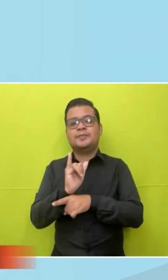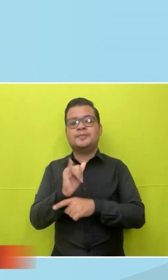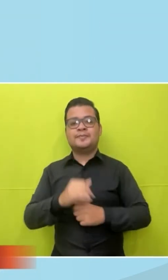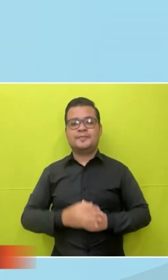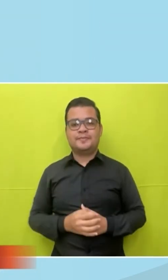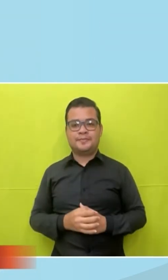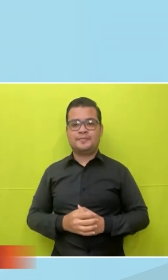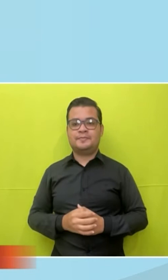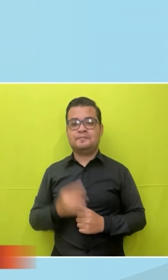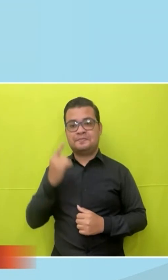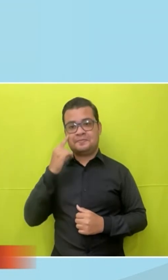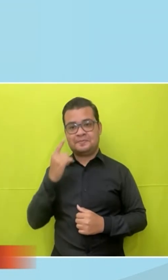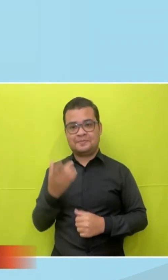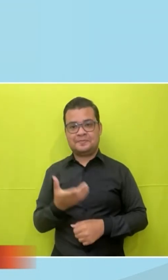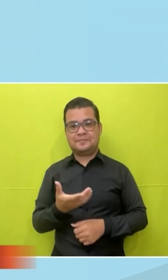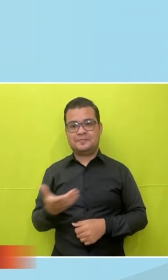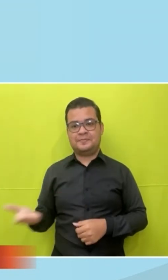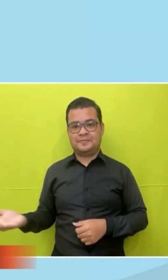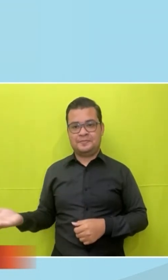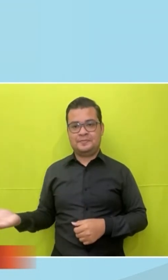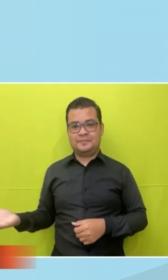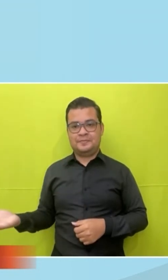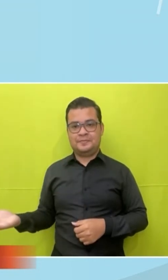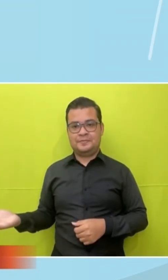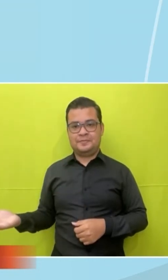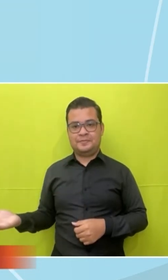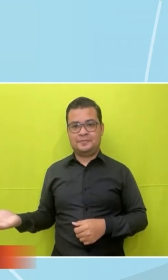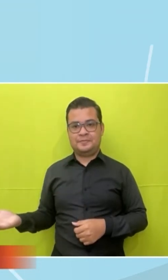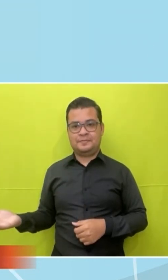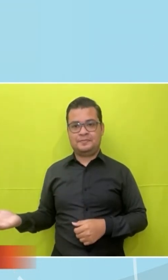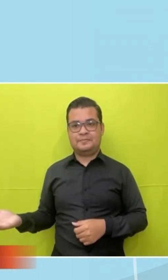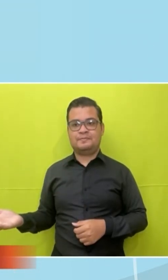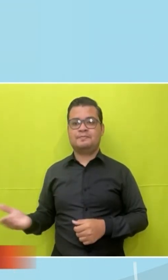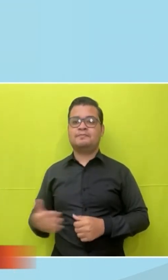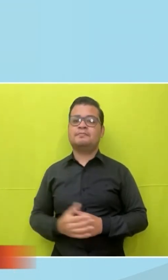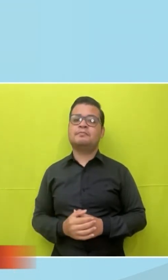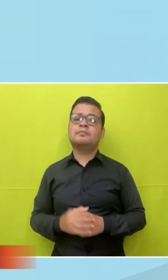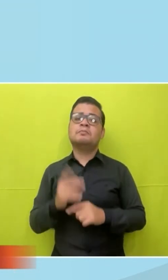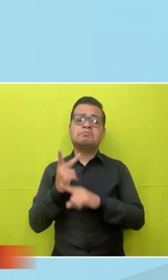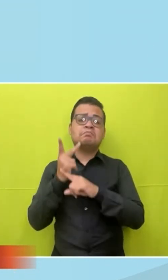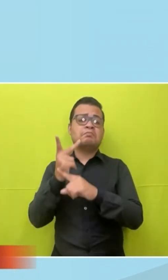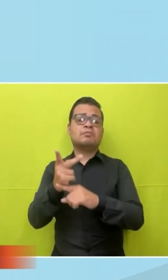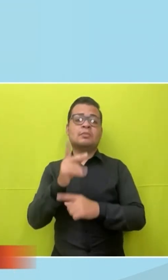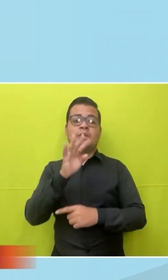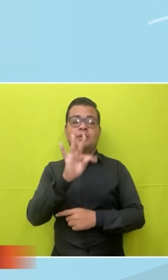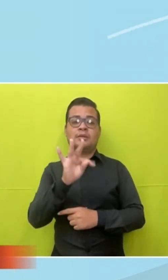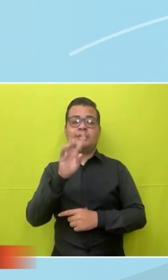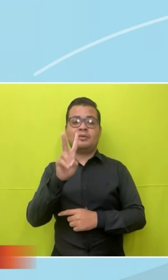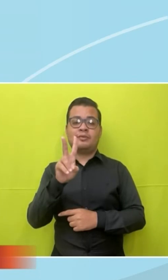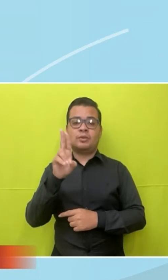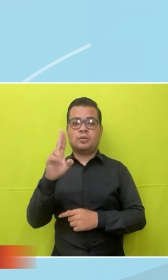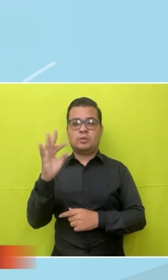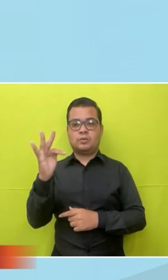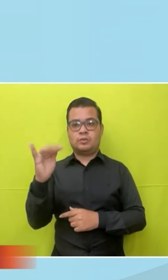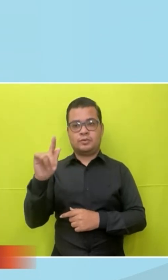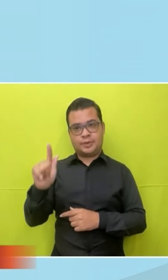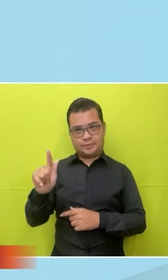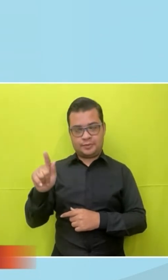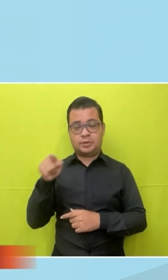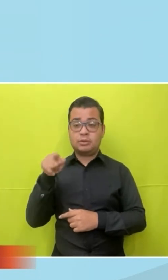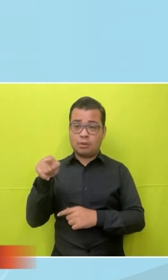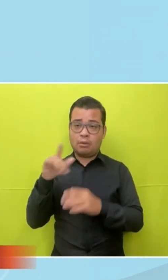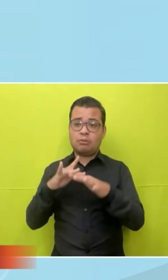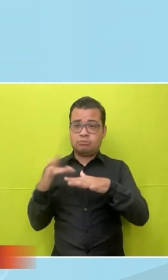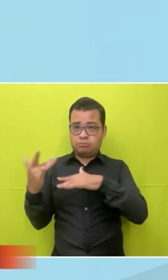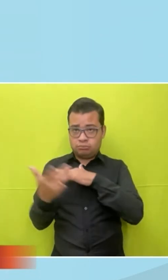na nossa tarja, aqui embaixo, para quem está vendo pela televisão. Só buscar por TV UFG nessas redes sociais que você encontra a gente,